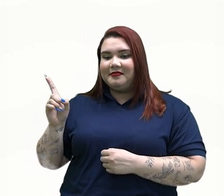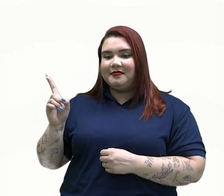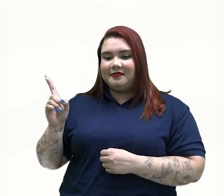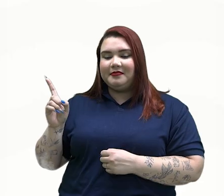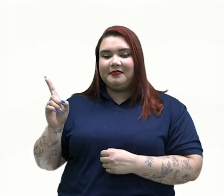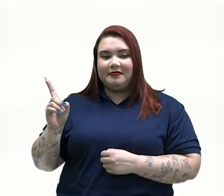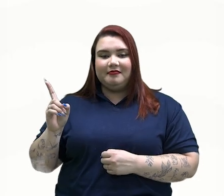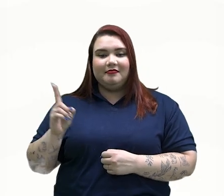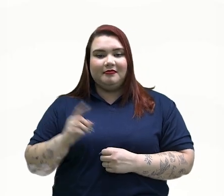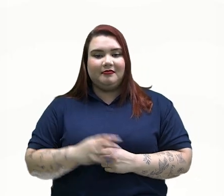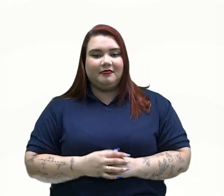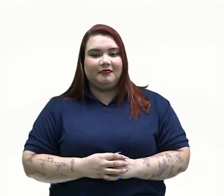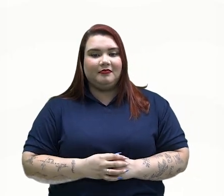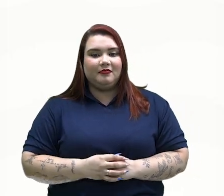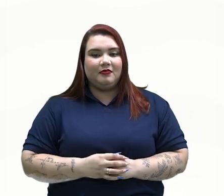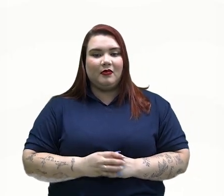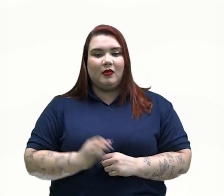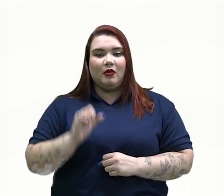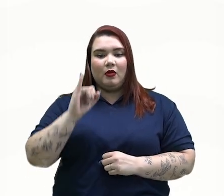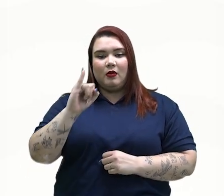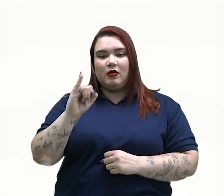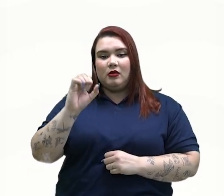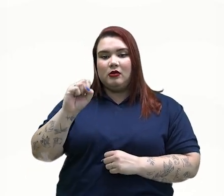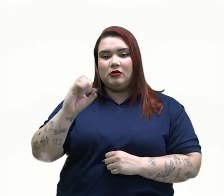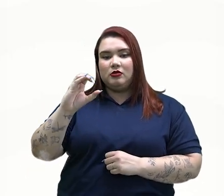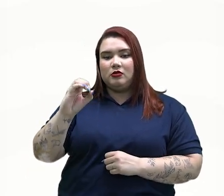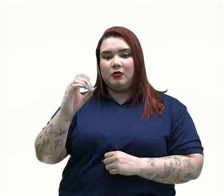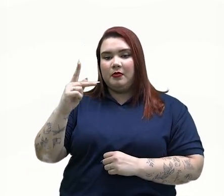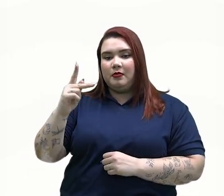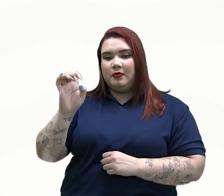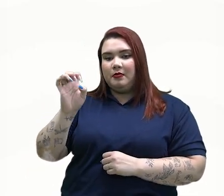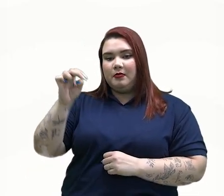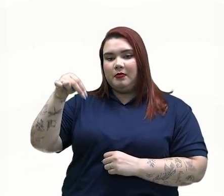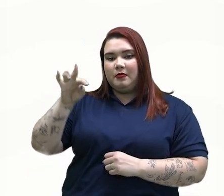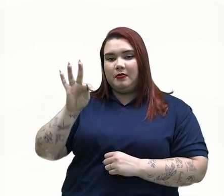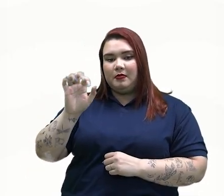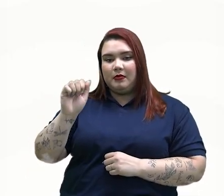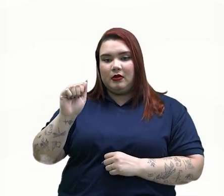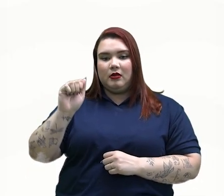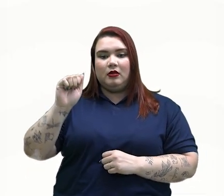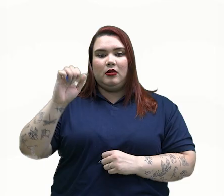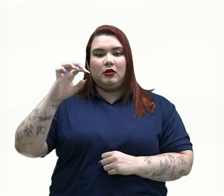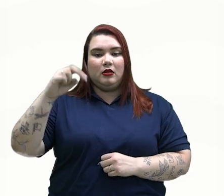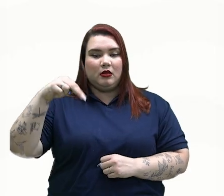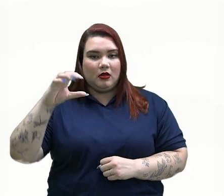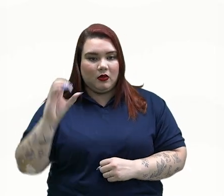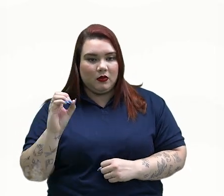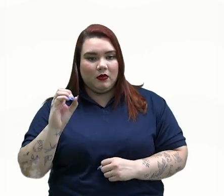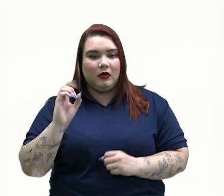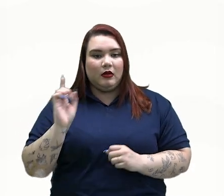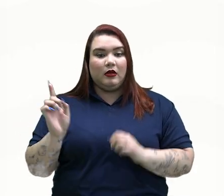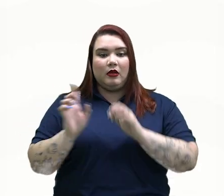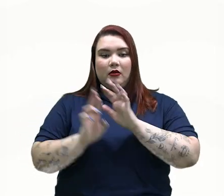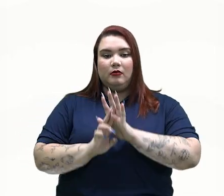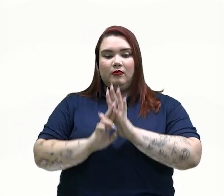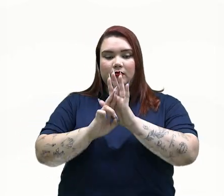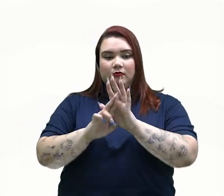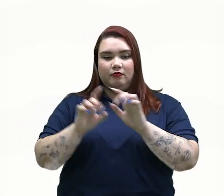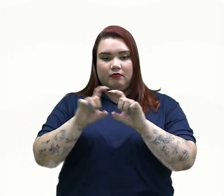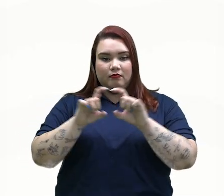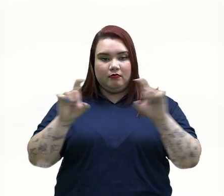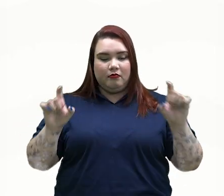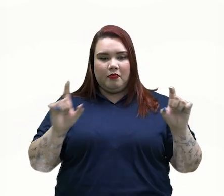uma aplicação, olha só. Nós temos o isopentano, tá, gente? Essa representação que eu coloquei